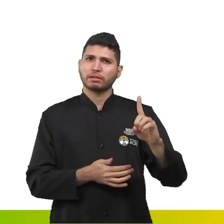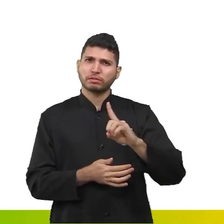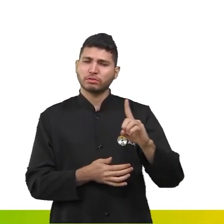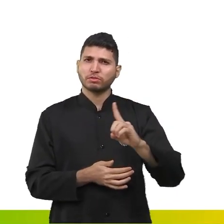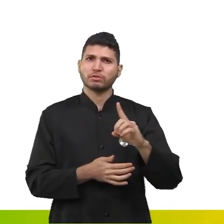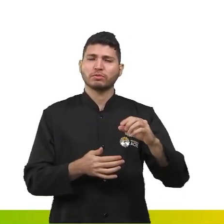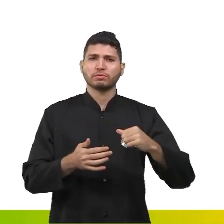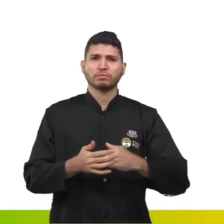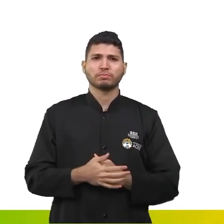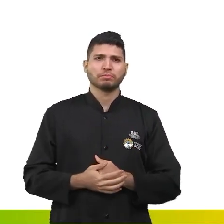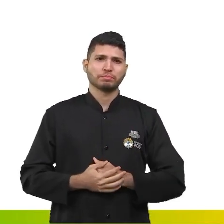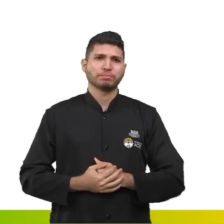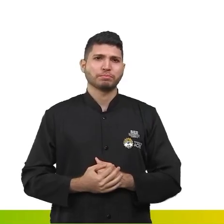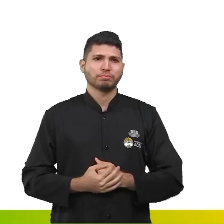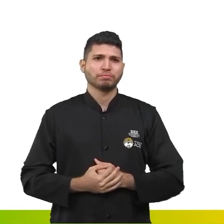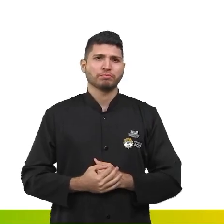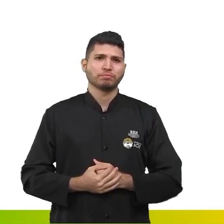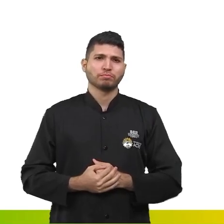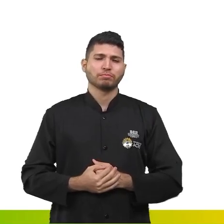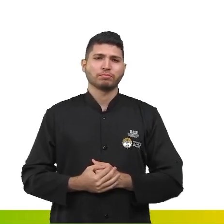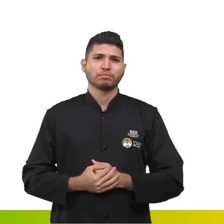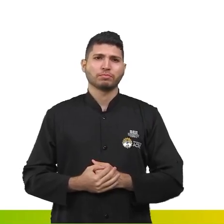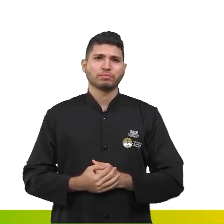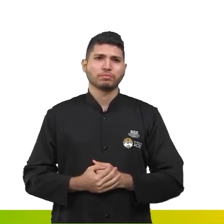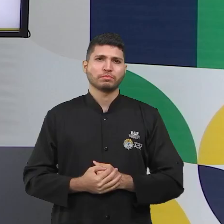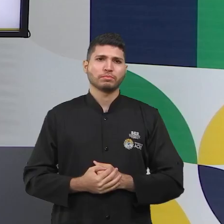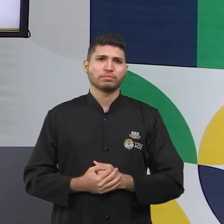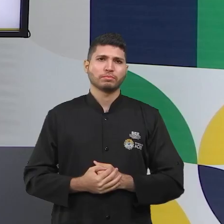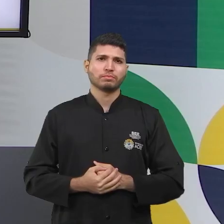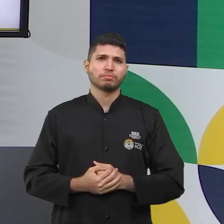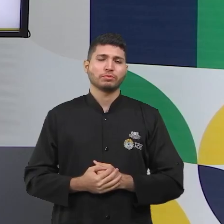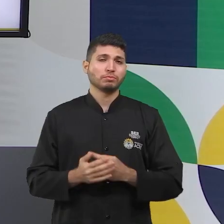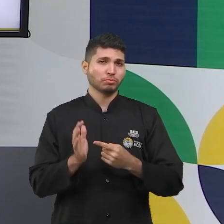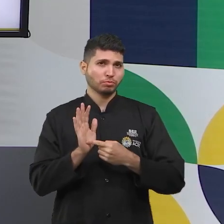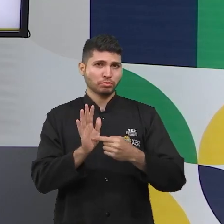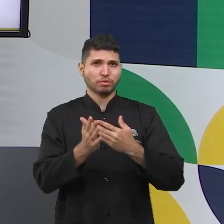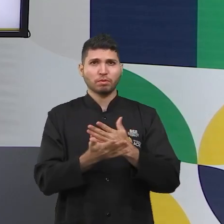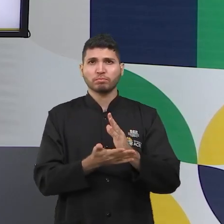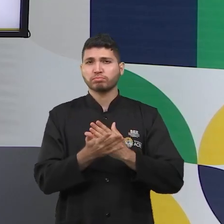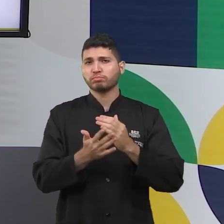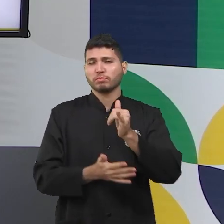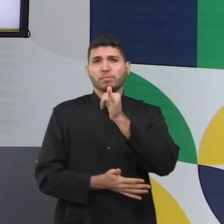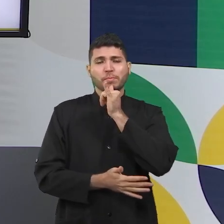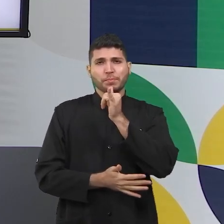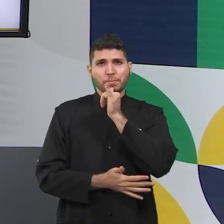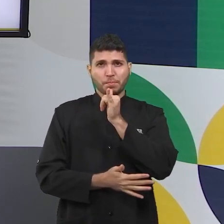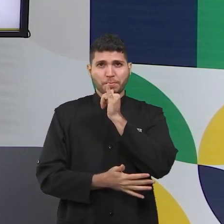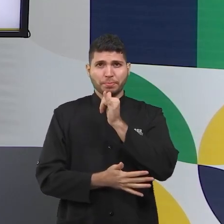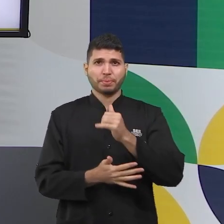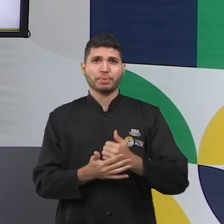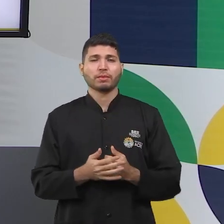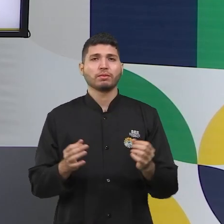ou dúvida. Hemos falado alguns exemplos. Então,